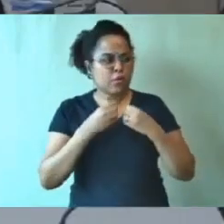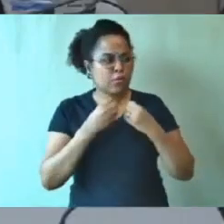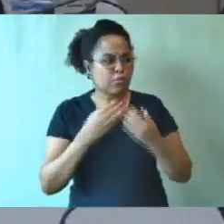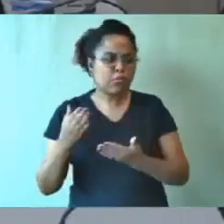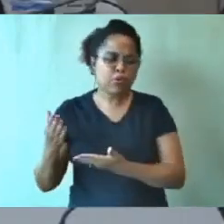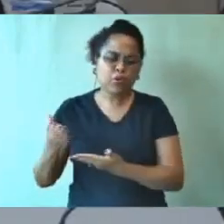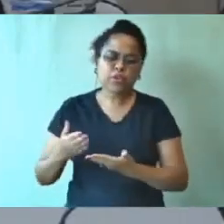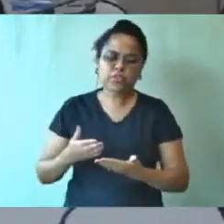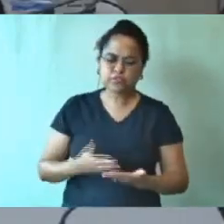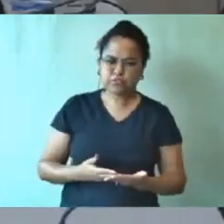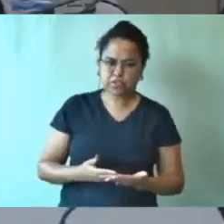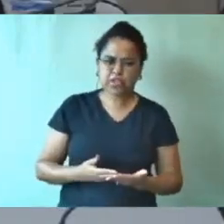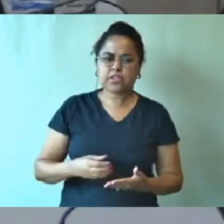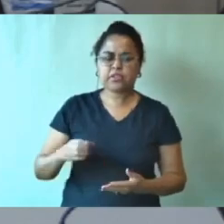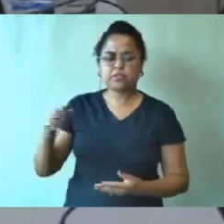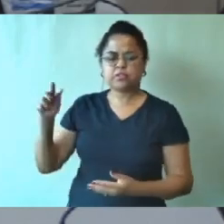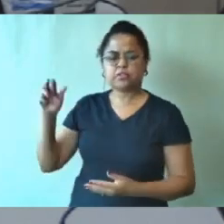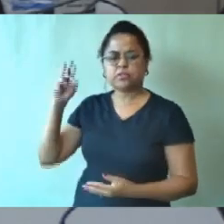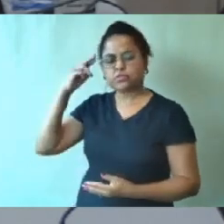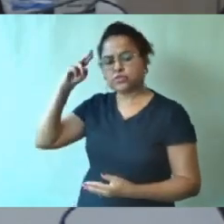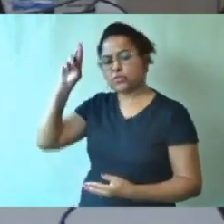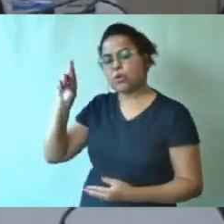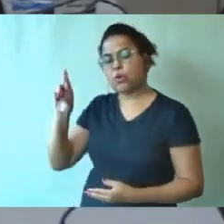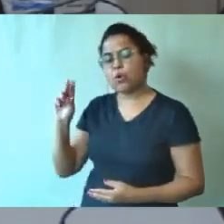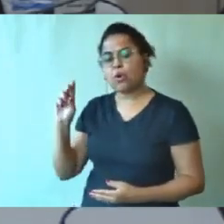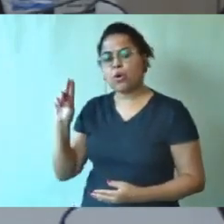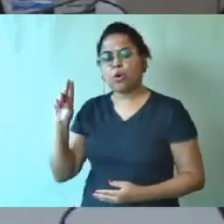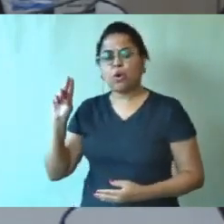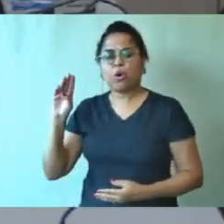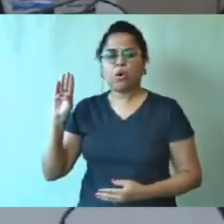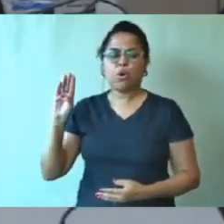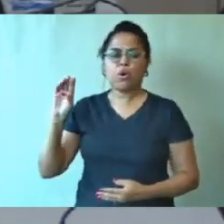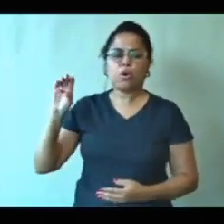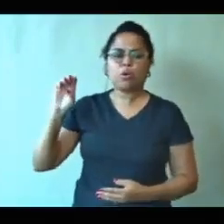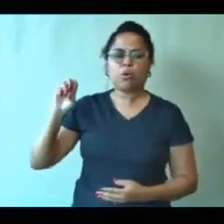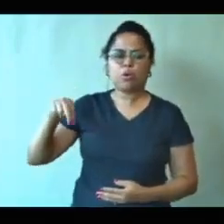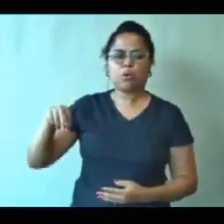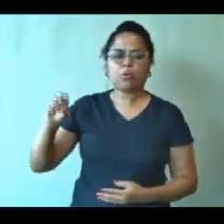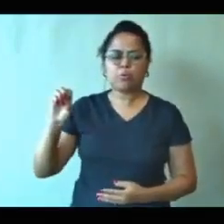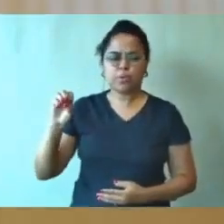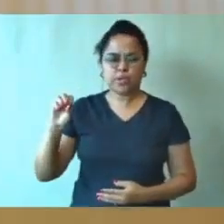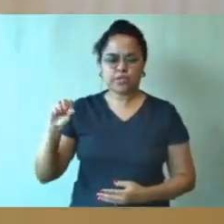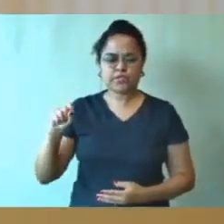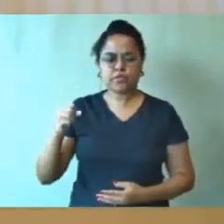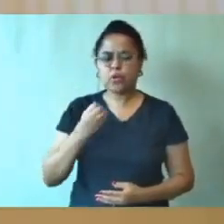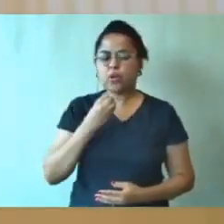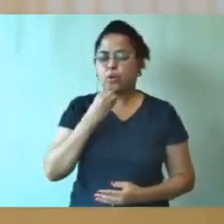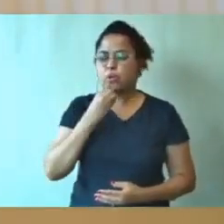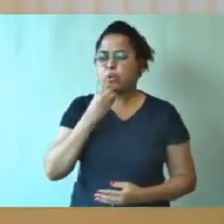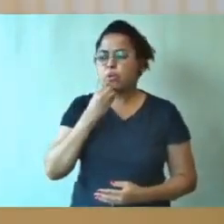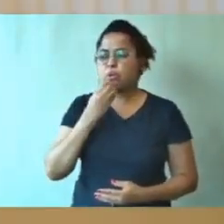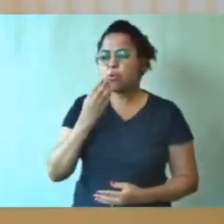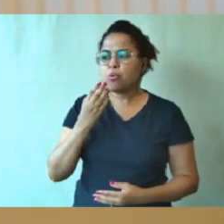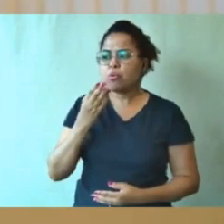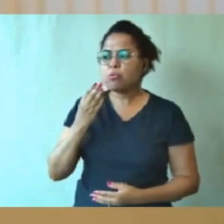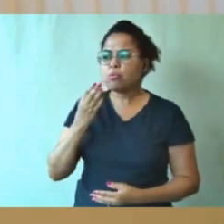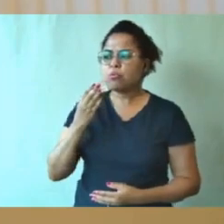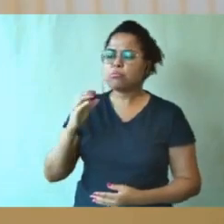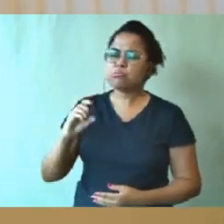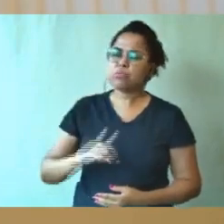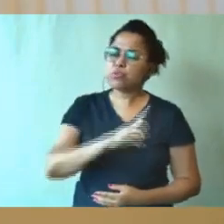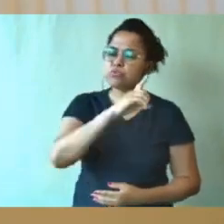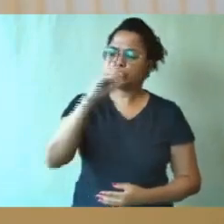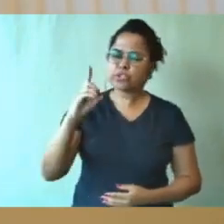forma remota conosco. Bom dia, senhor Rubens, está nos ouvindo? Estou sim, bom dia a todos